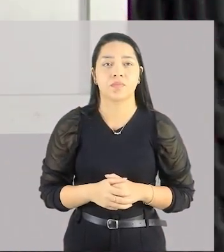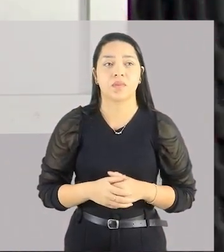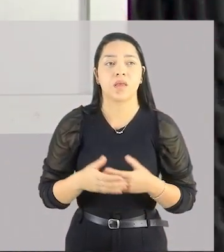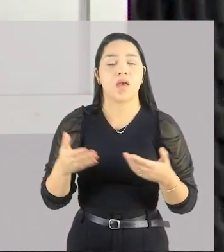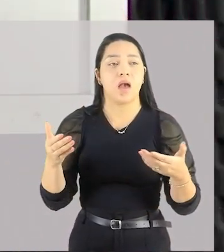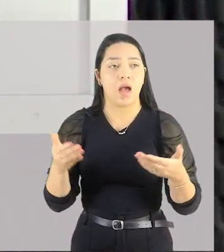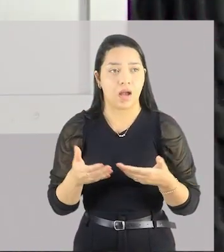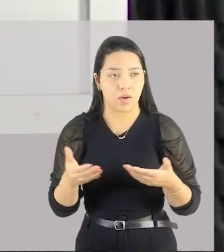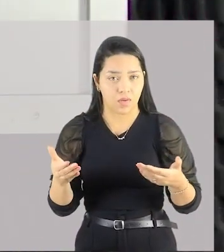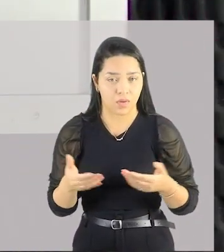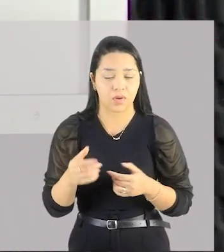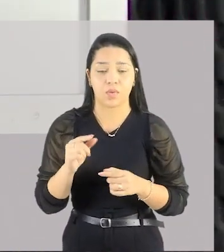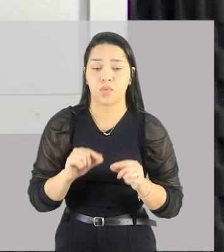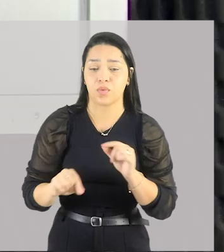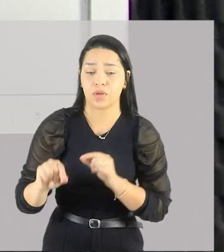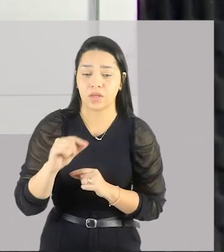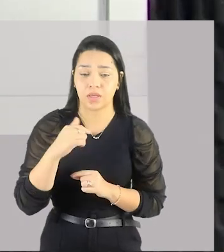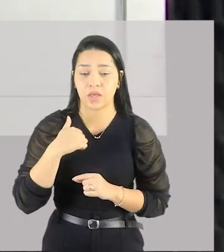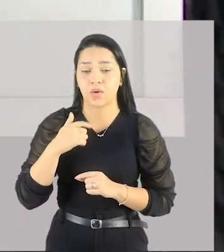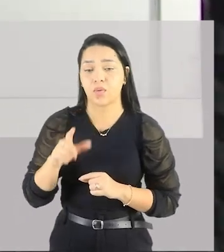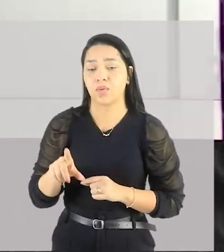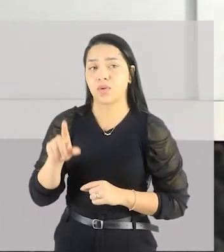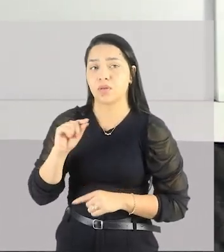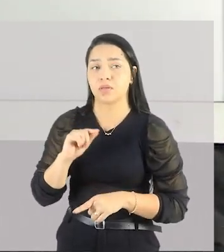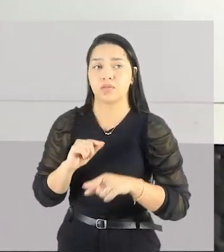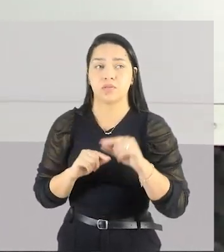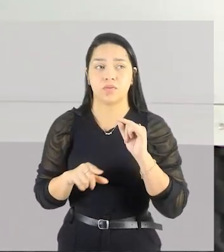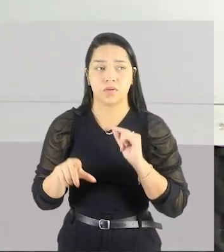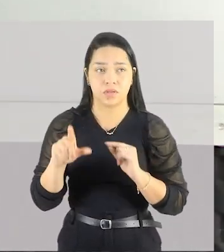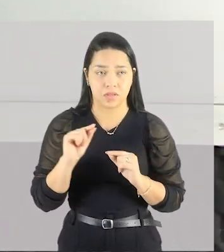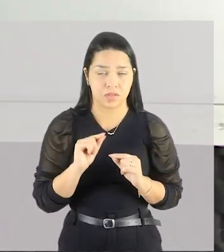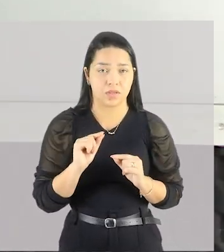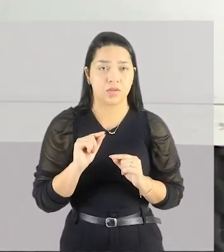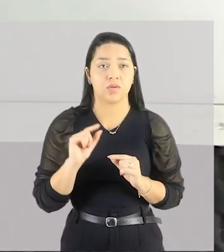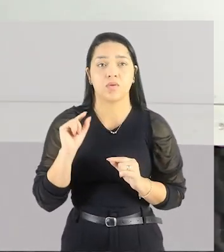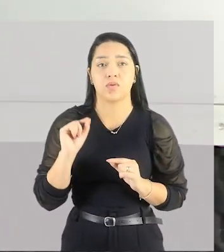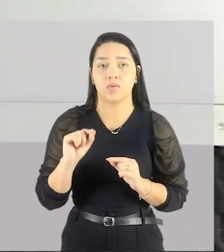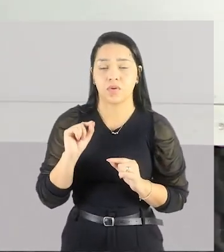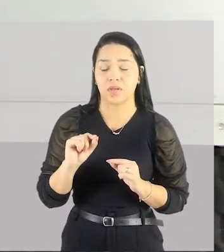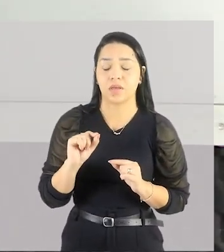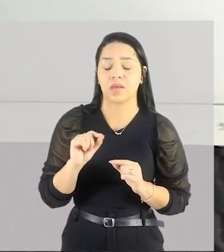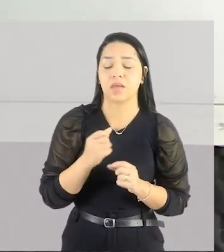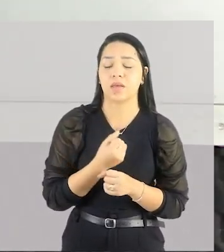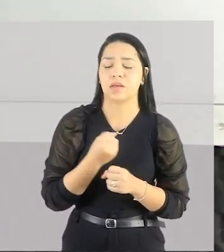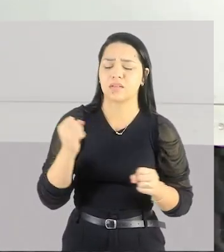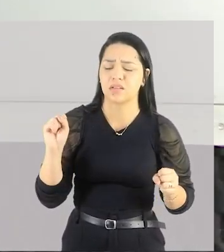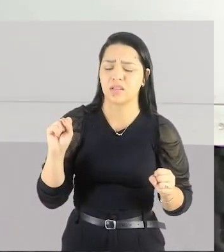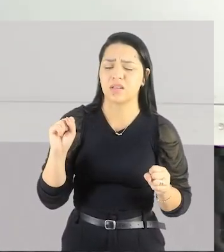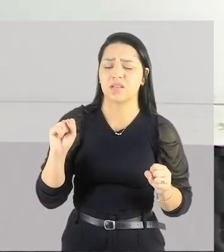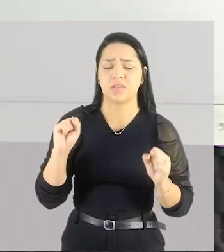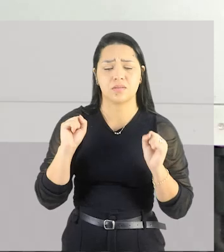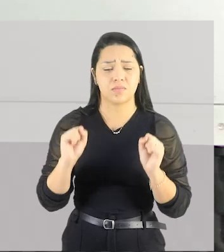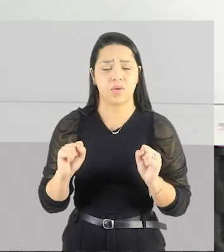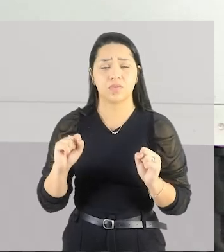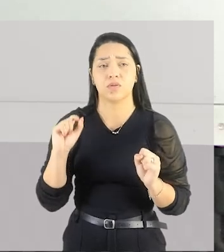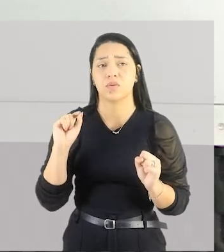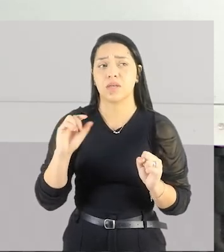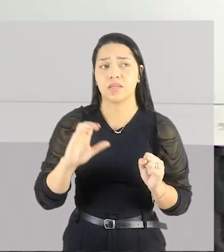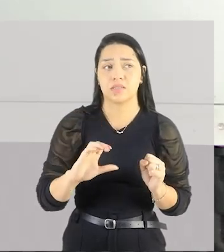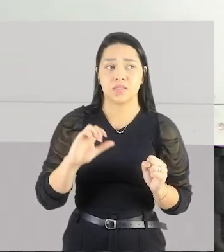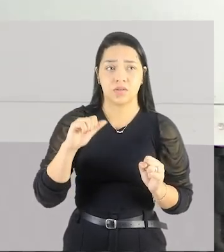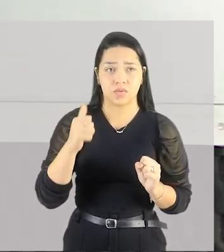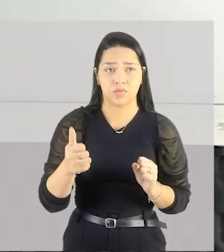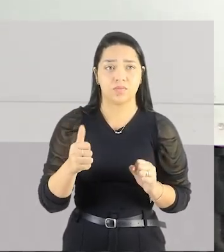D1 elevado o quê? A quarta, beleza? Tudo isso aqui, turma, vai estar